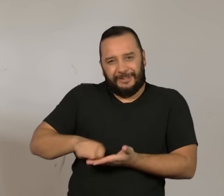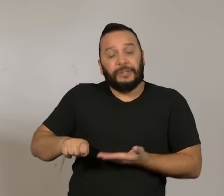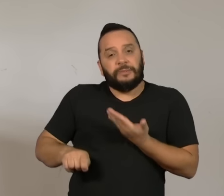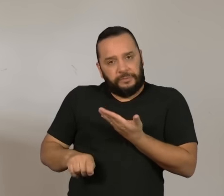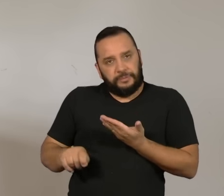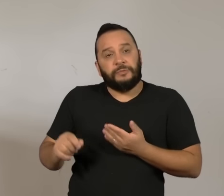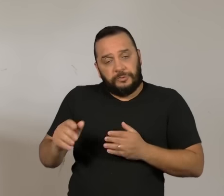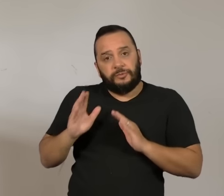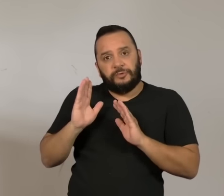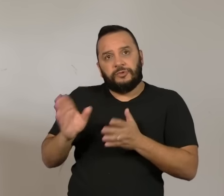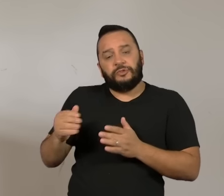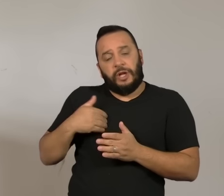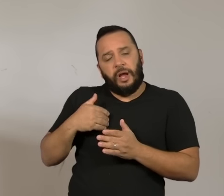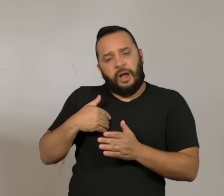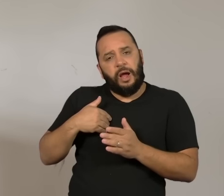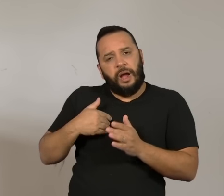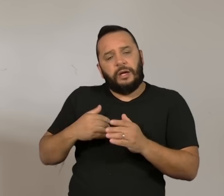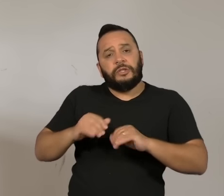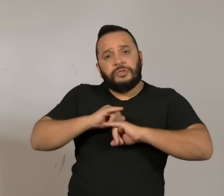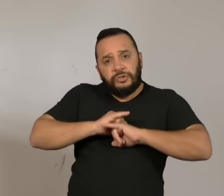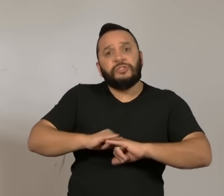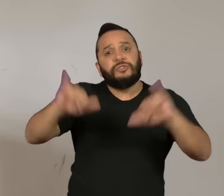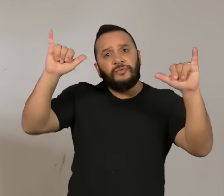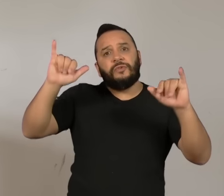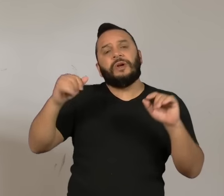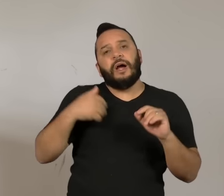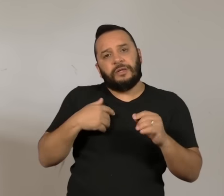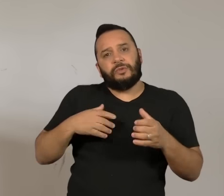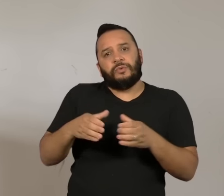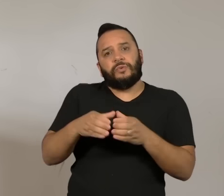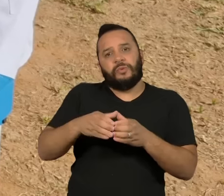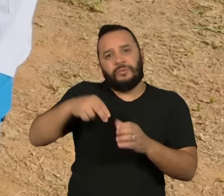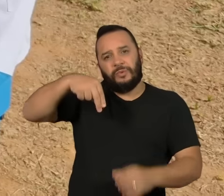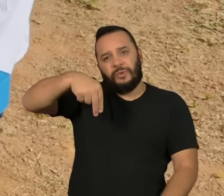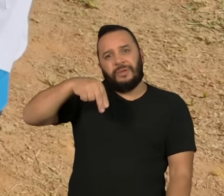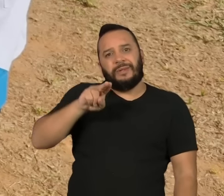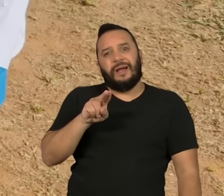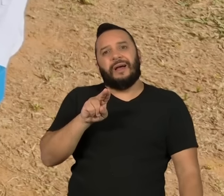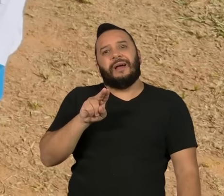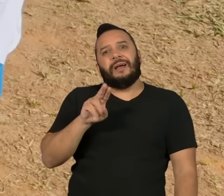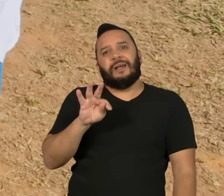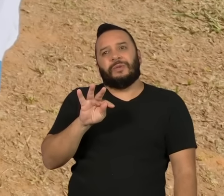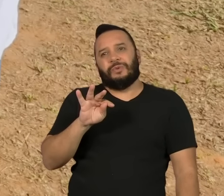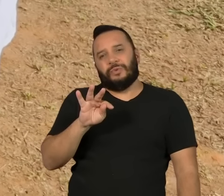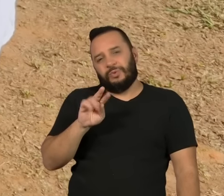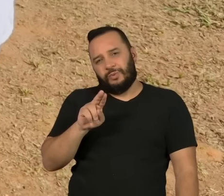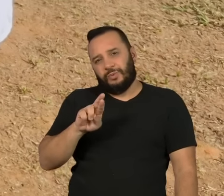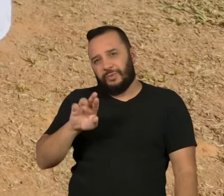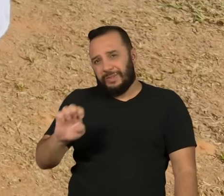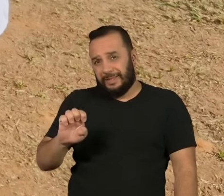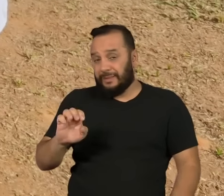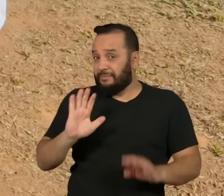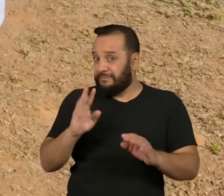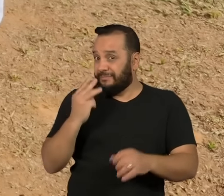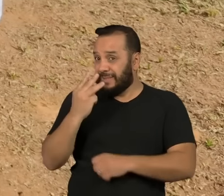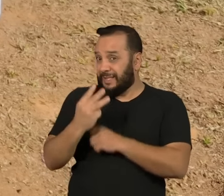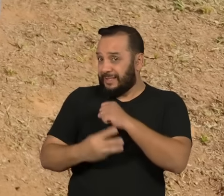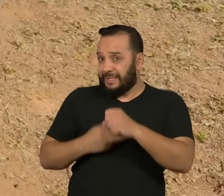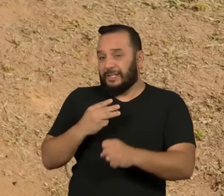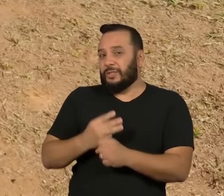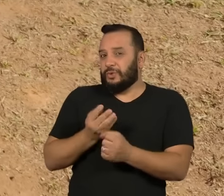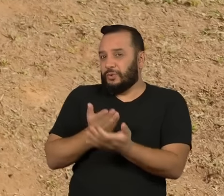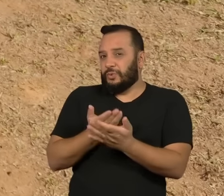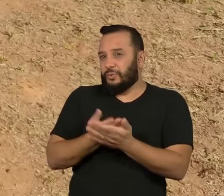no periódico Scientific Reports, do grupo Nature, resultado dos 3 anos de estudos para o